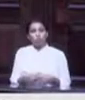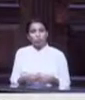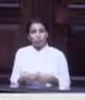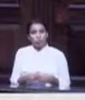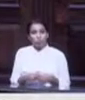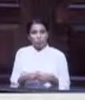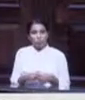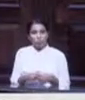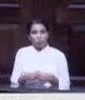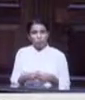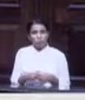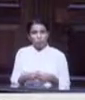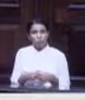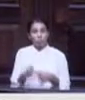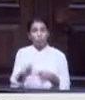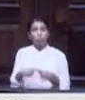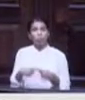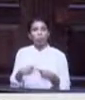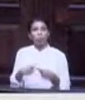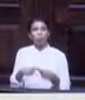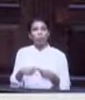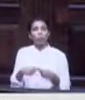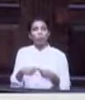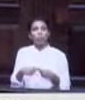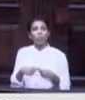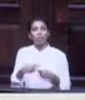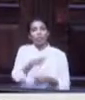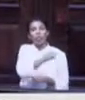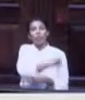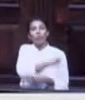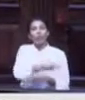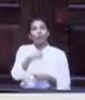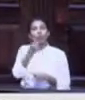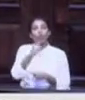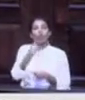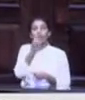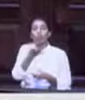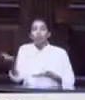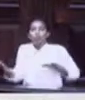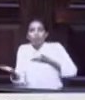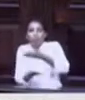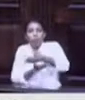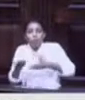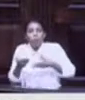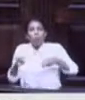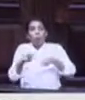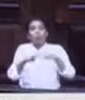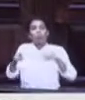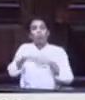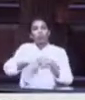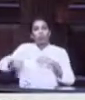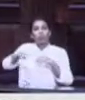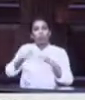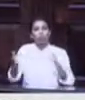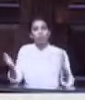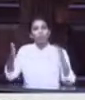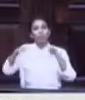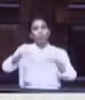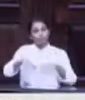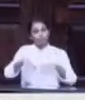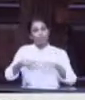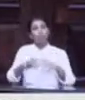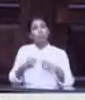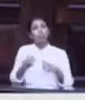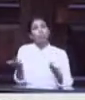sem credibilidade não consegue fazer uma boa negociação em defesa do Estado. Por isso nós, na Assembleia Legislativa, somos a última barreira